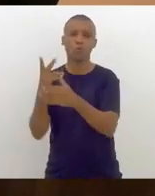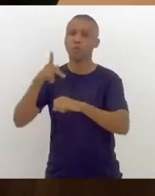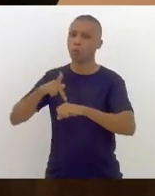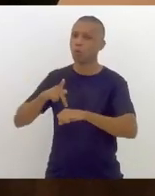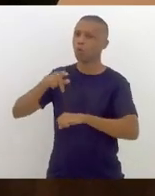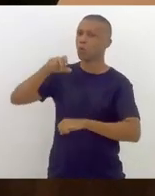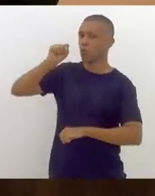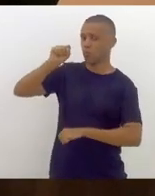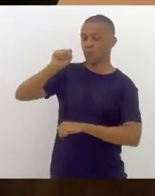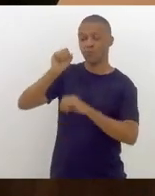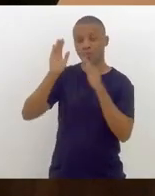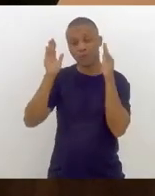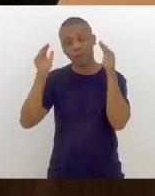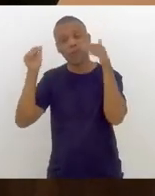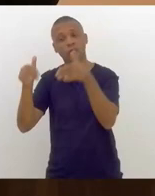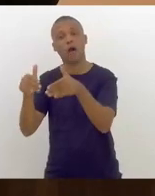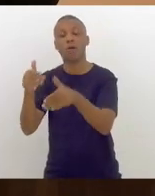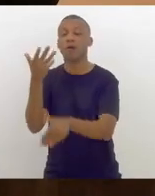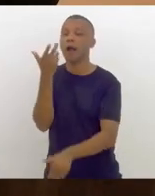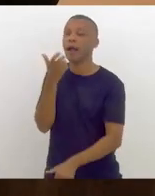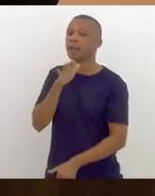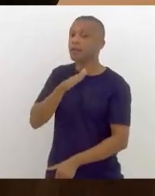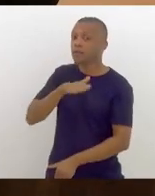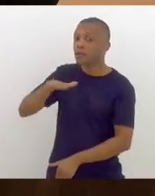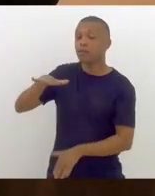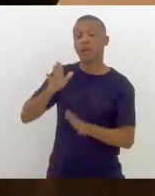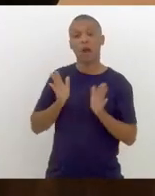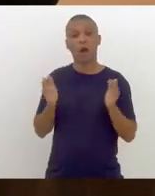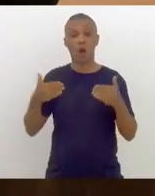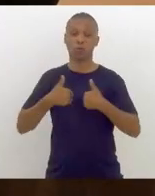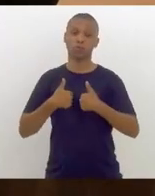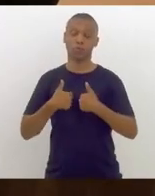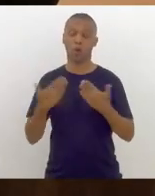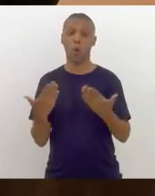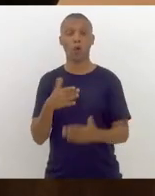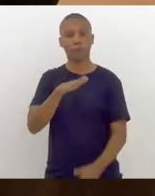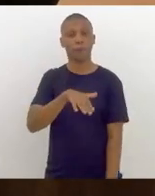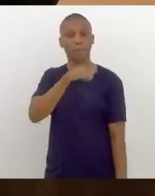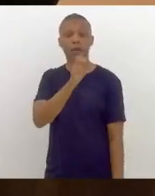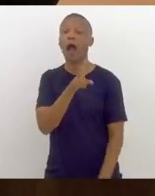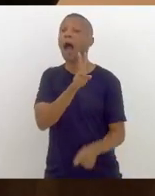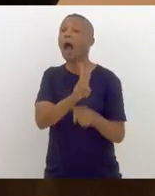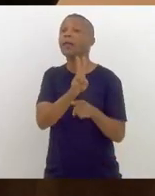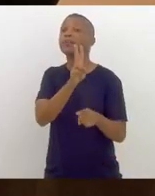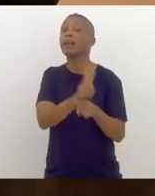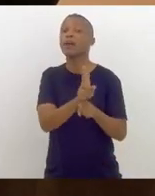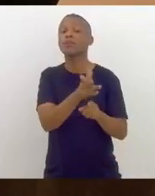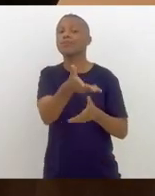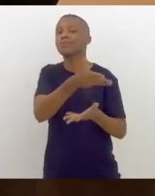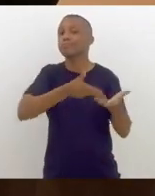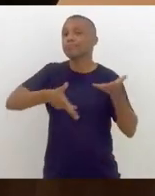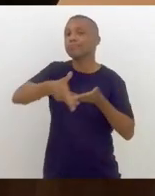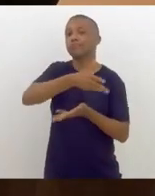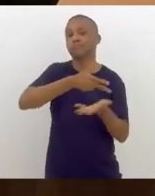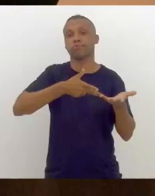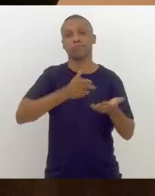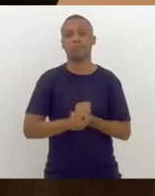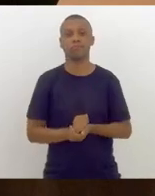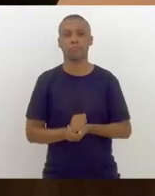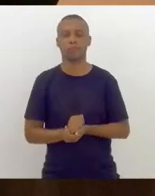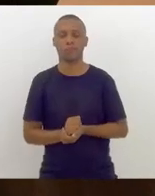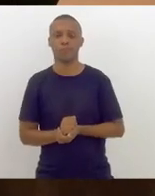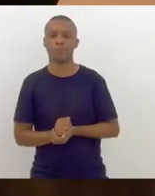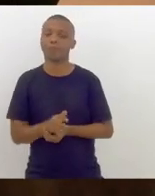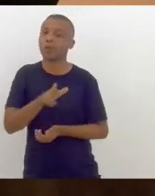relação a crianças autistas e hoje a minha mãe atende todo um processo de não não só faz